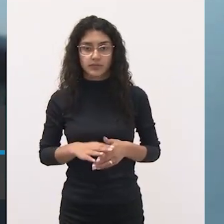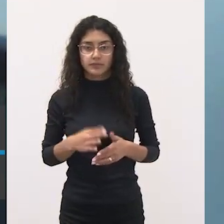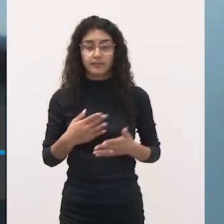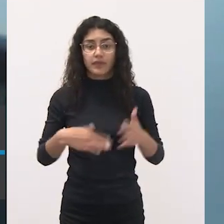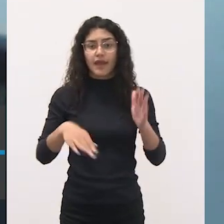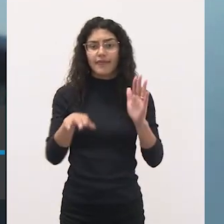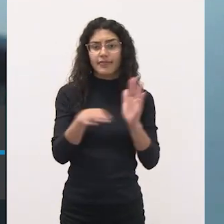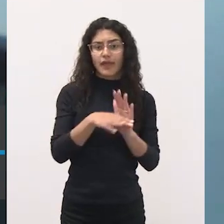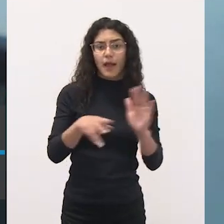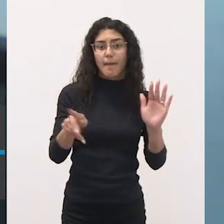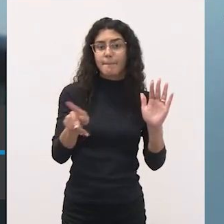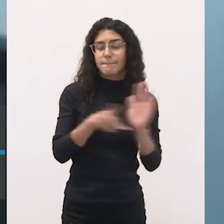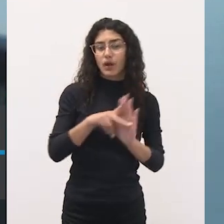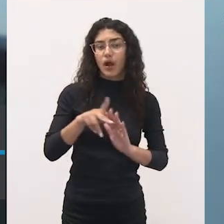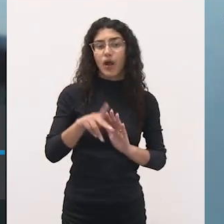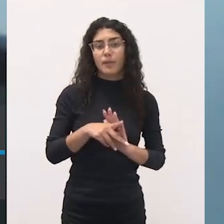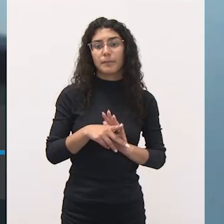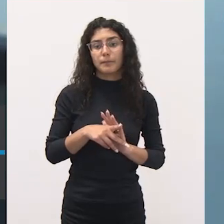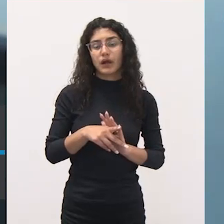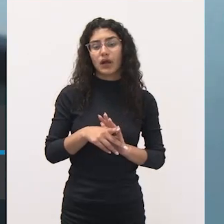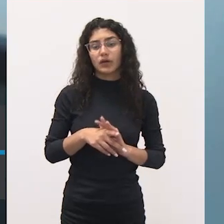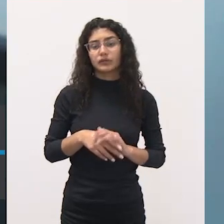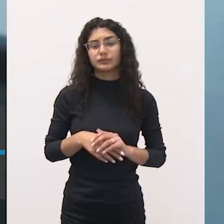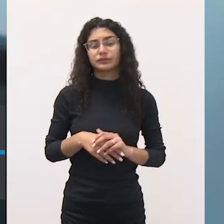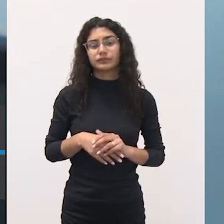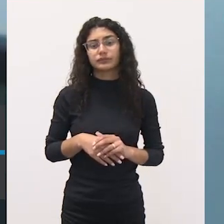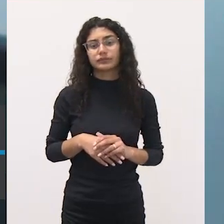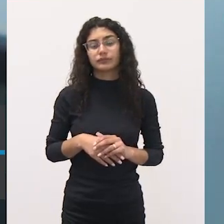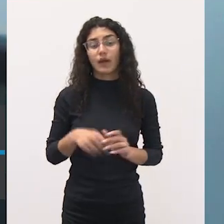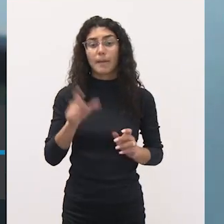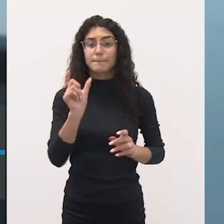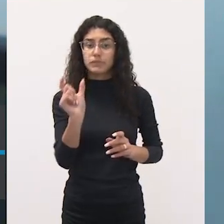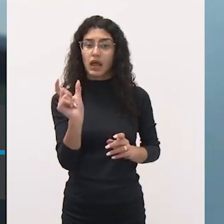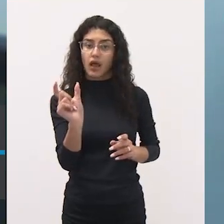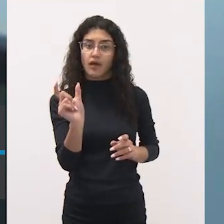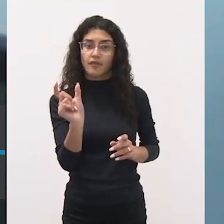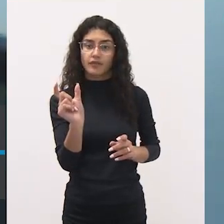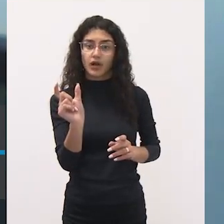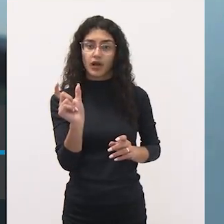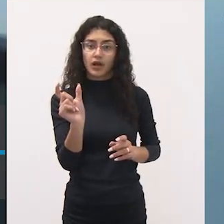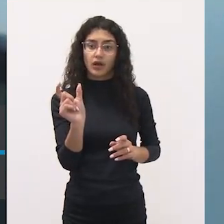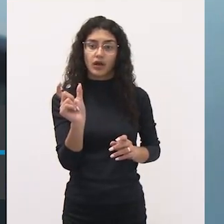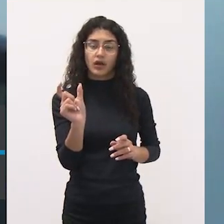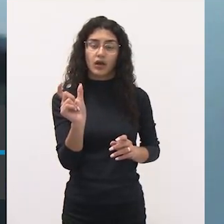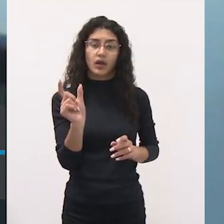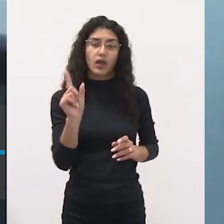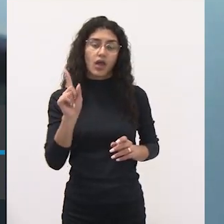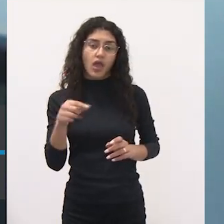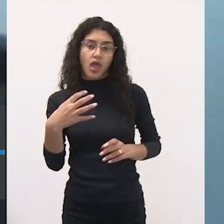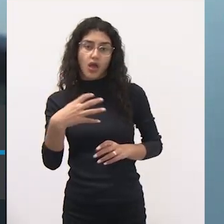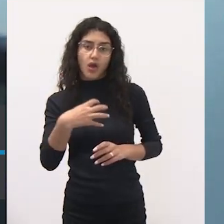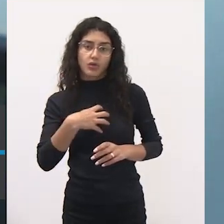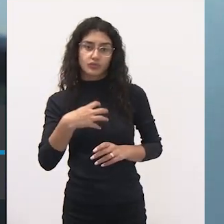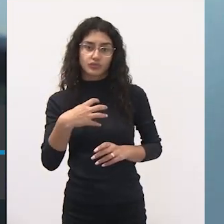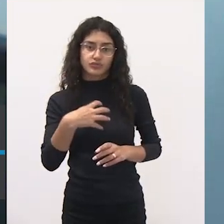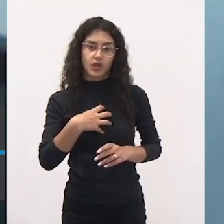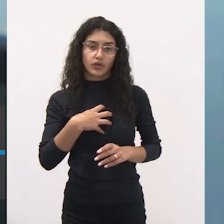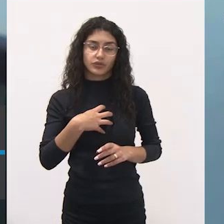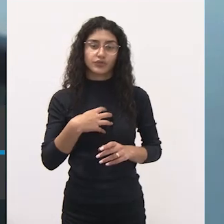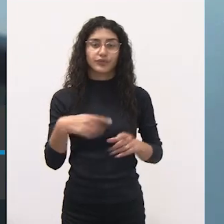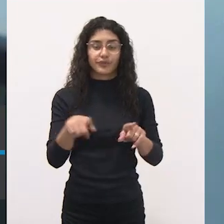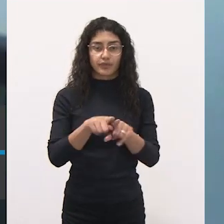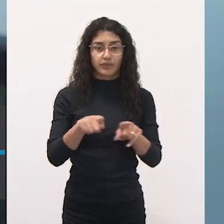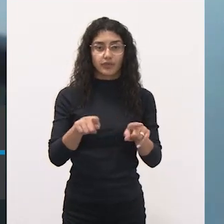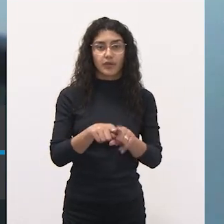a própria definição, né, a palavra ela é uma forma também de violência, né? Então,